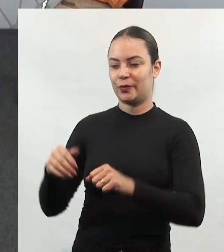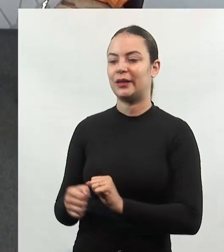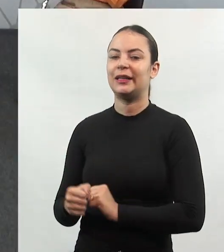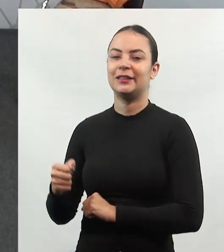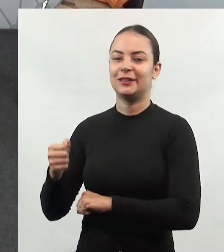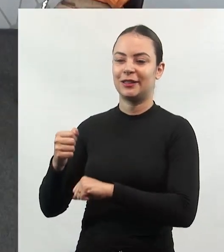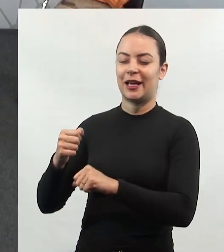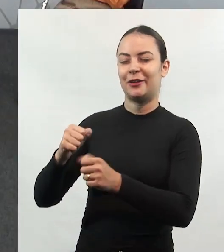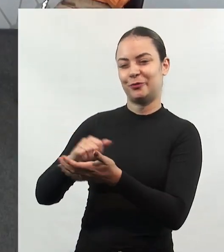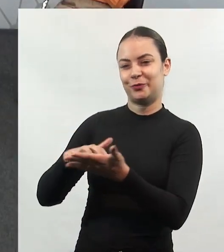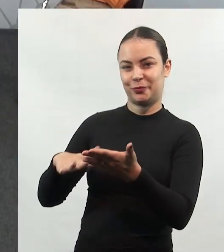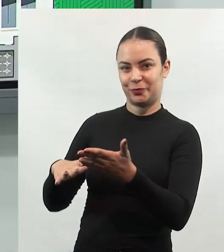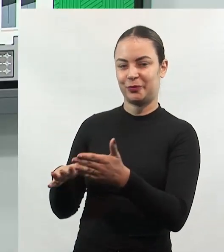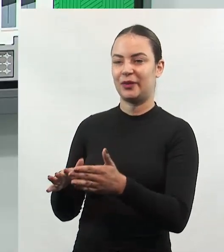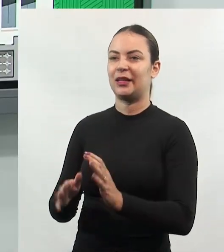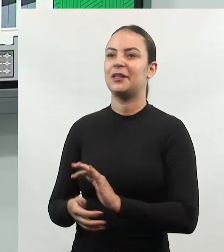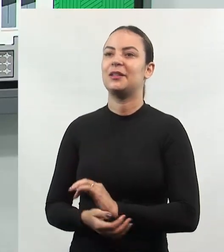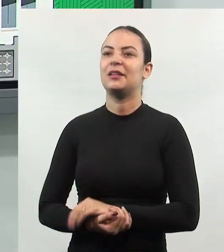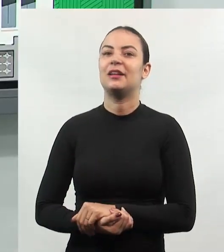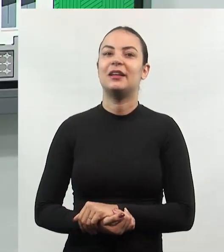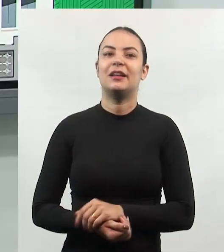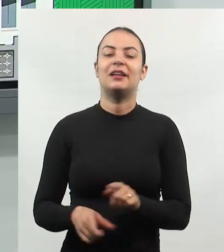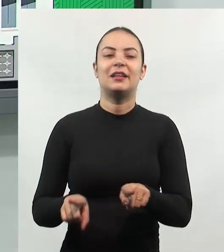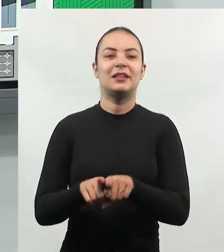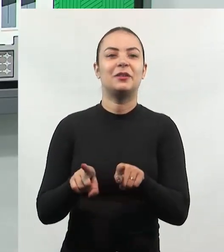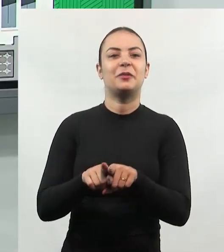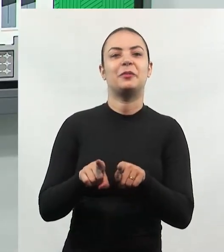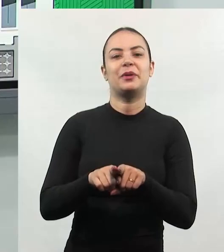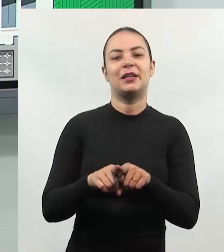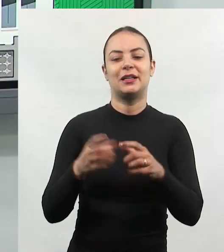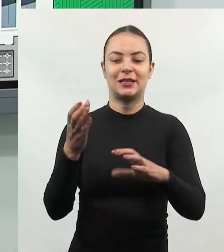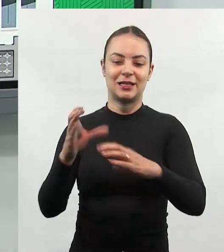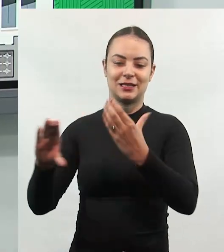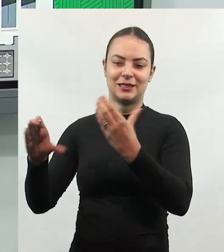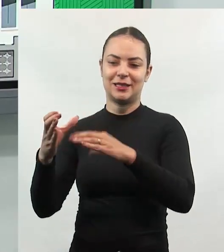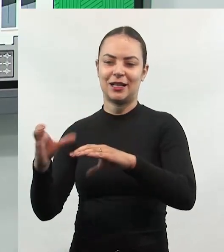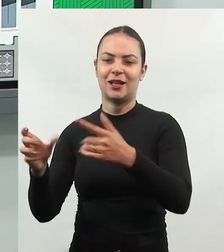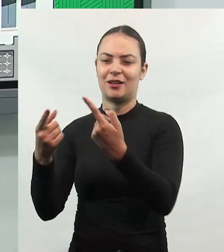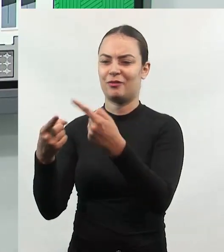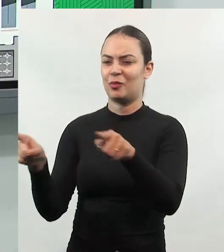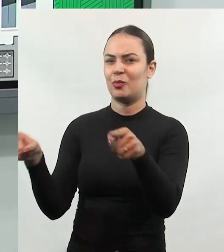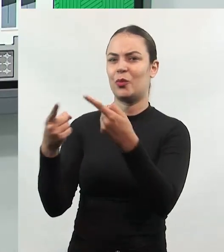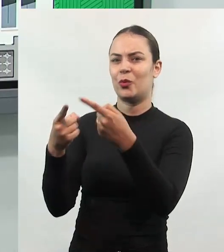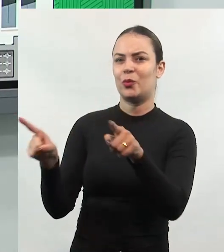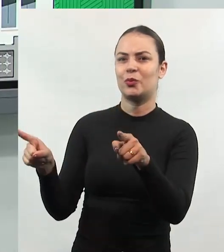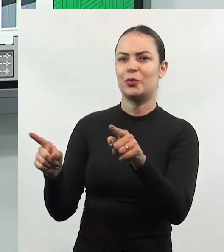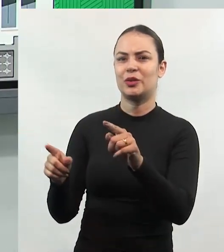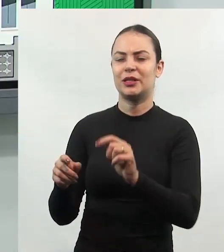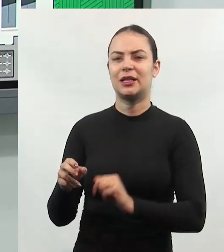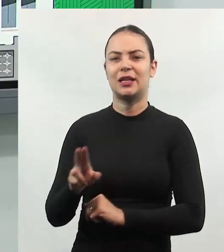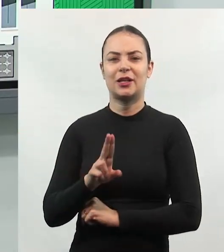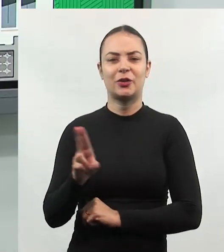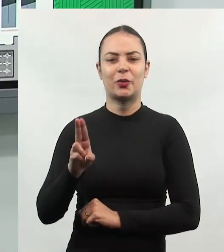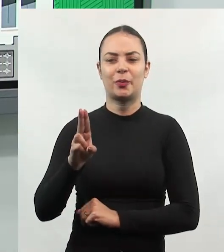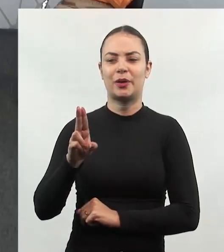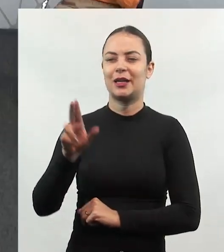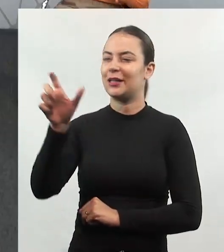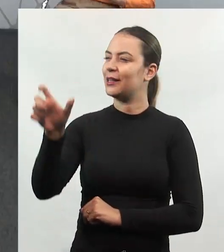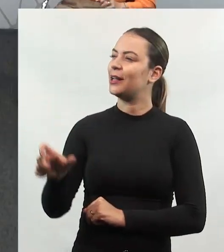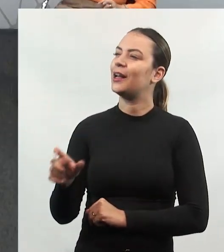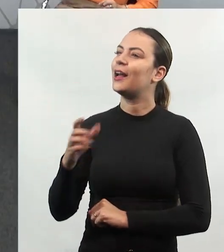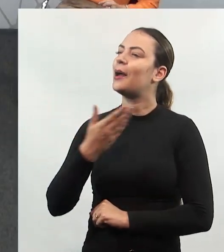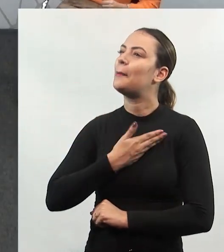assim. Tinha Edileide Souza. Miquéia e tinha a Jaqueline, que era do nosso período, da nossa turma. Sim. E tinha umas tardes culturais Tardes lá.